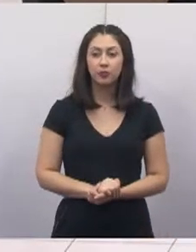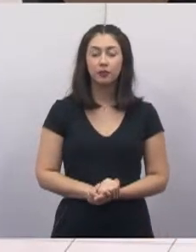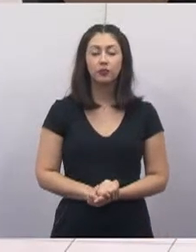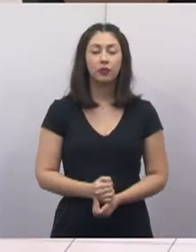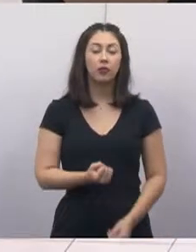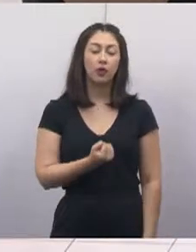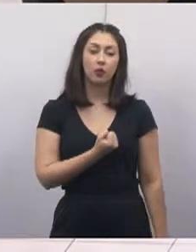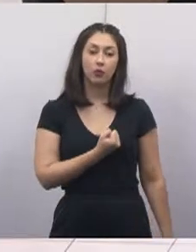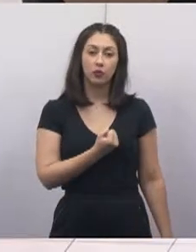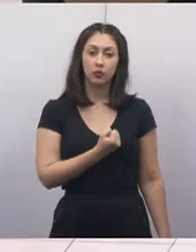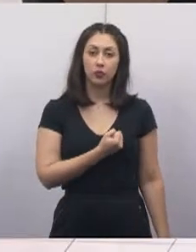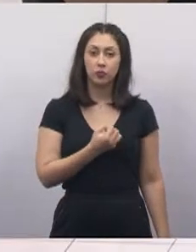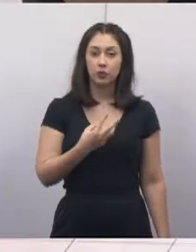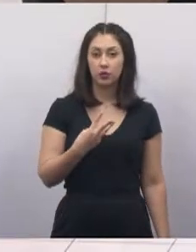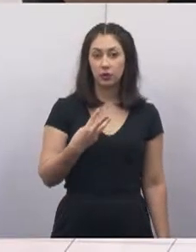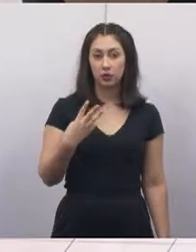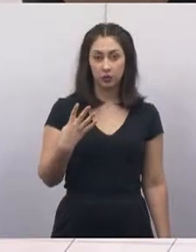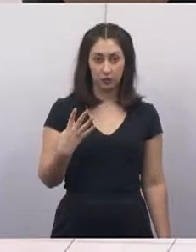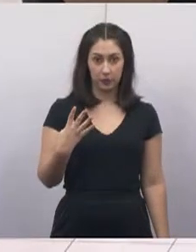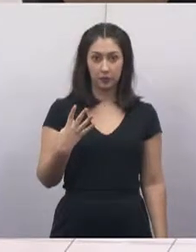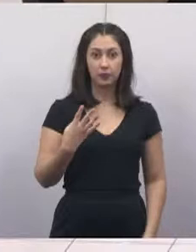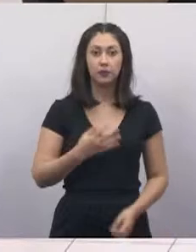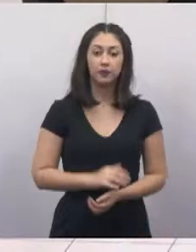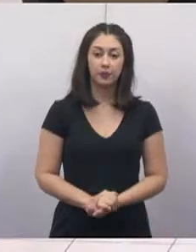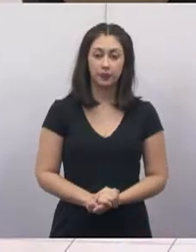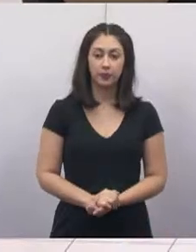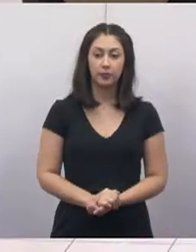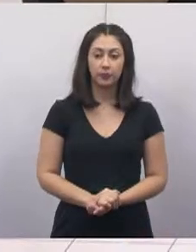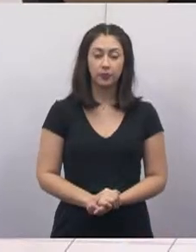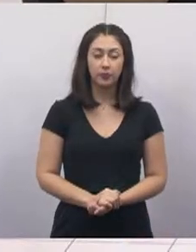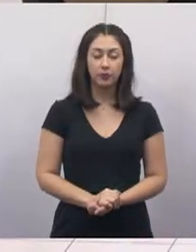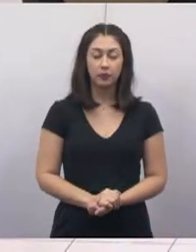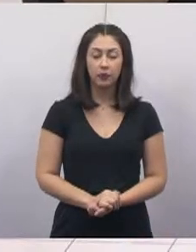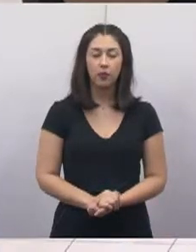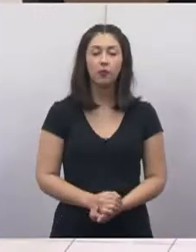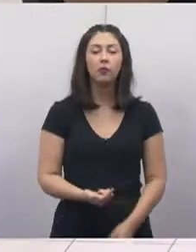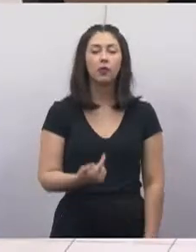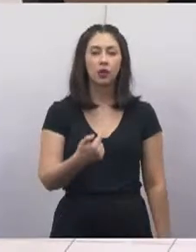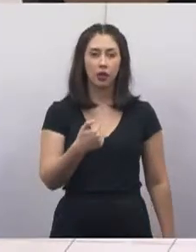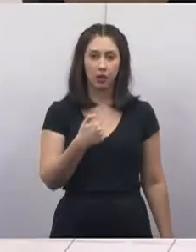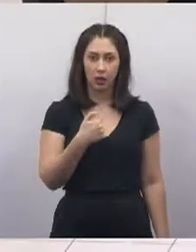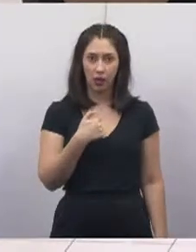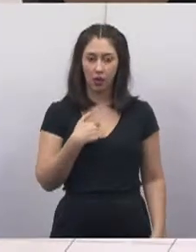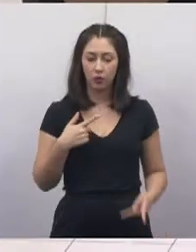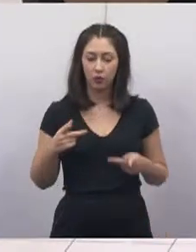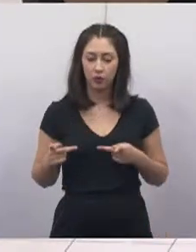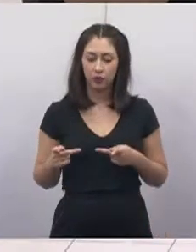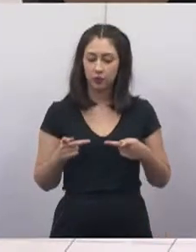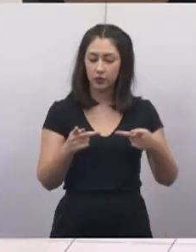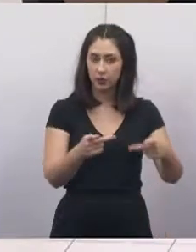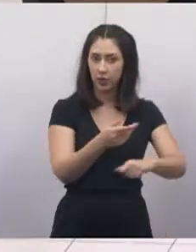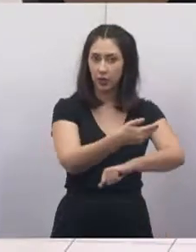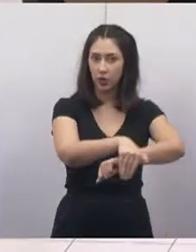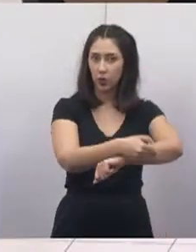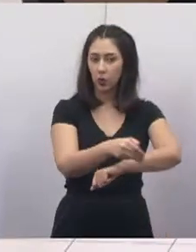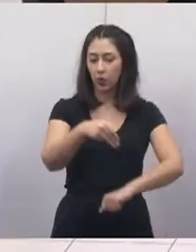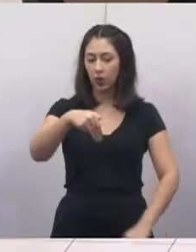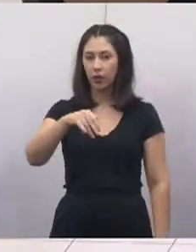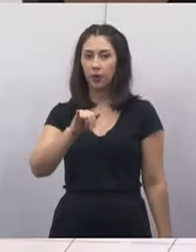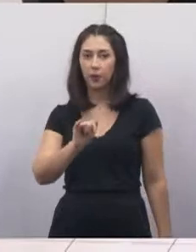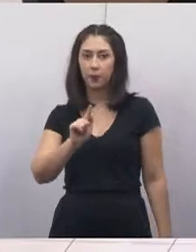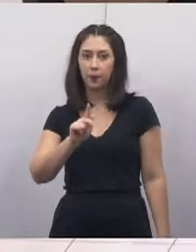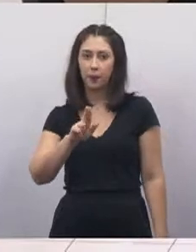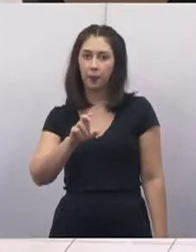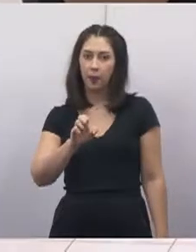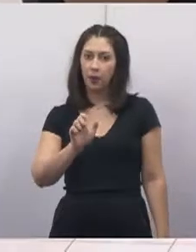Pedido de informação número 34. Este vereador esteve novamente na rua Miguel Leite